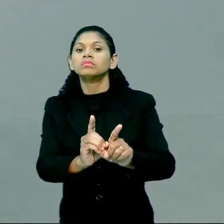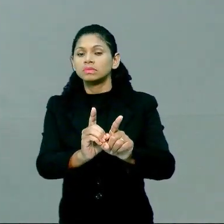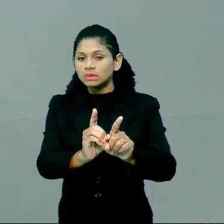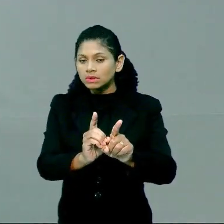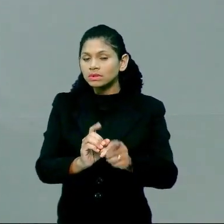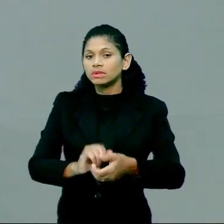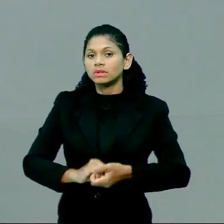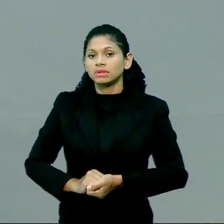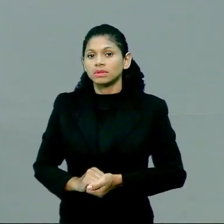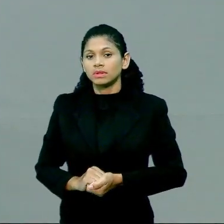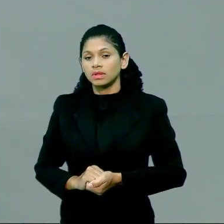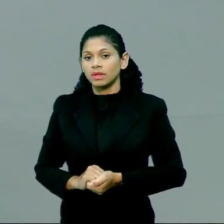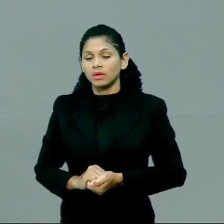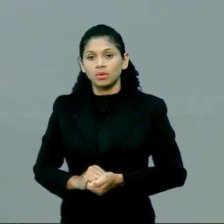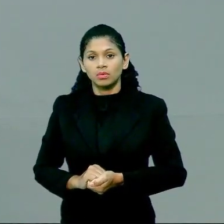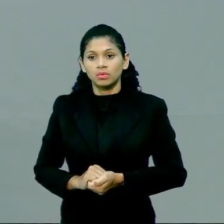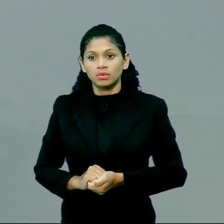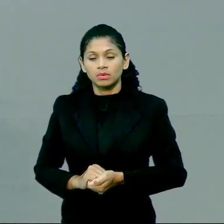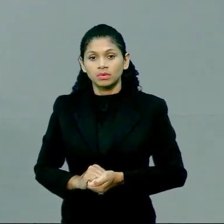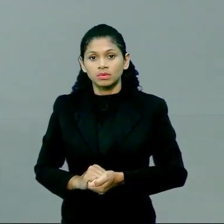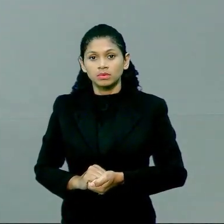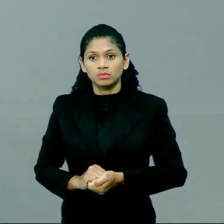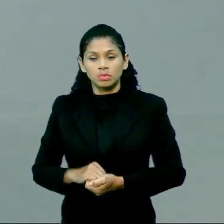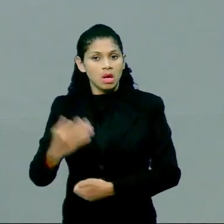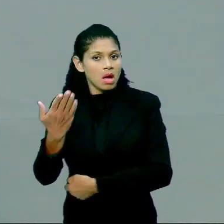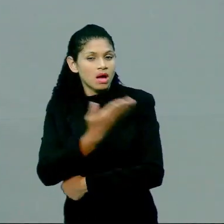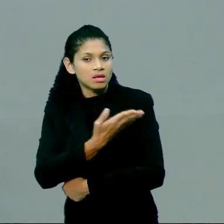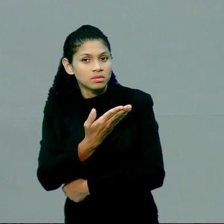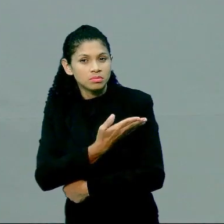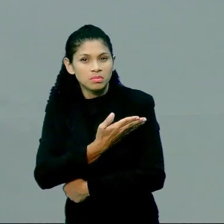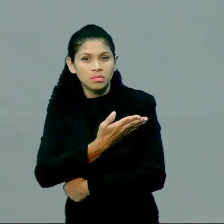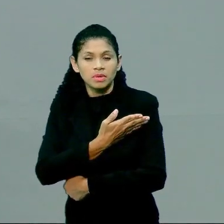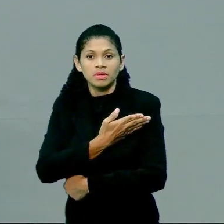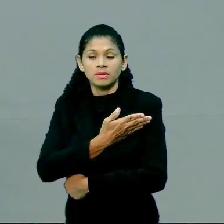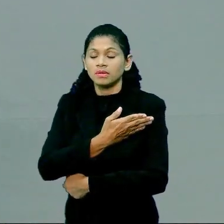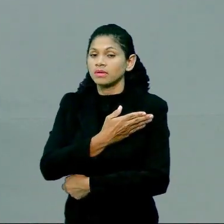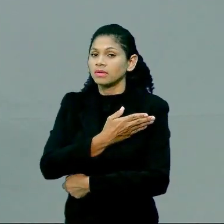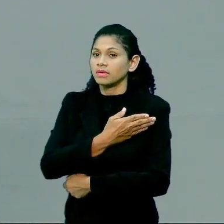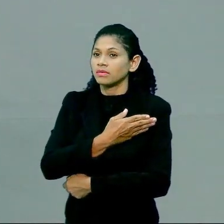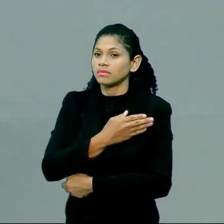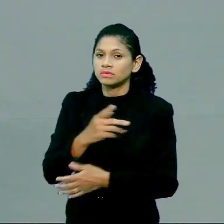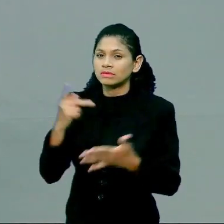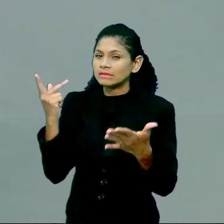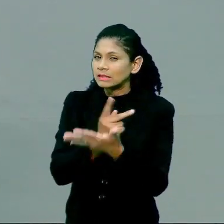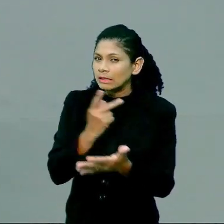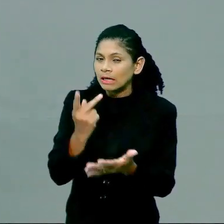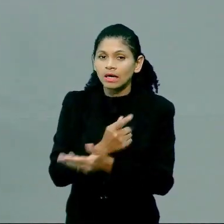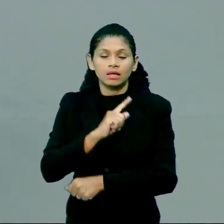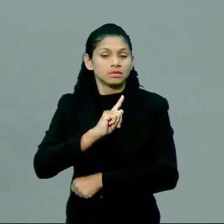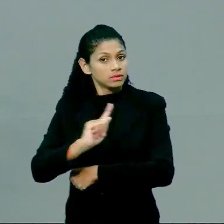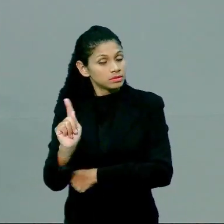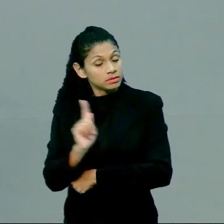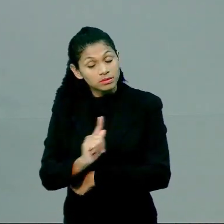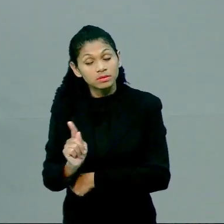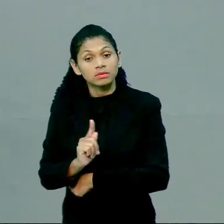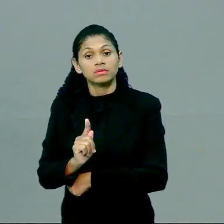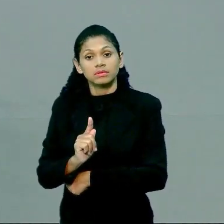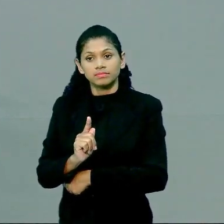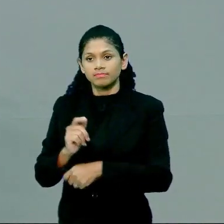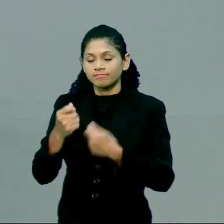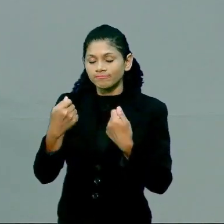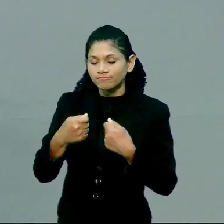coisas erradas né ou seja para andar com duas pessoas Então ela falava assim tá ou seja porque